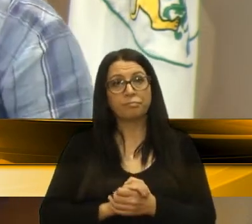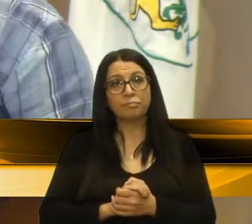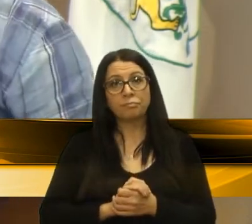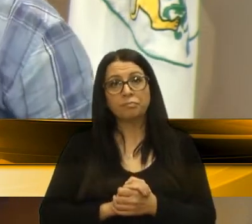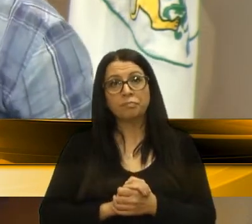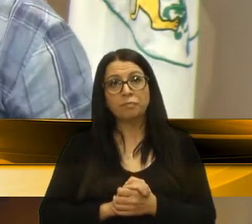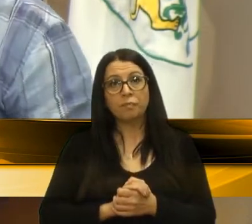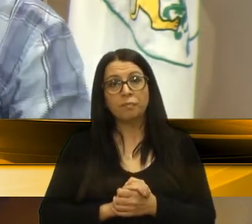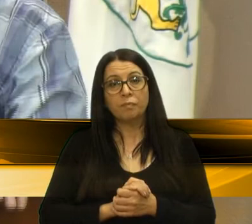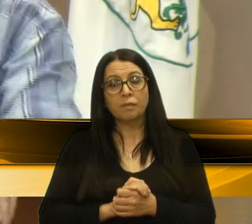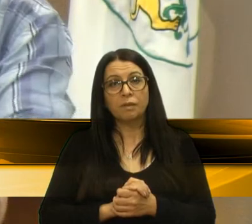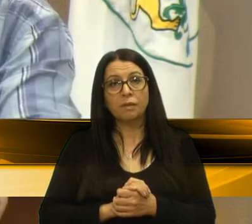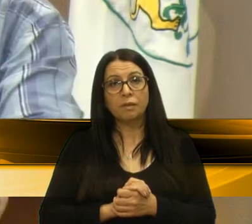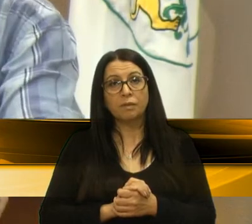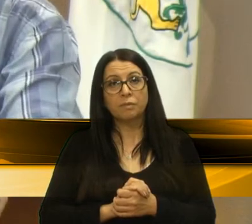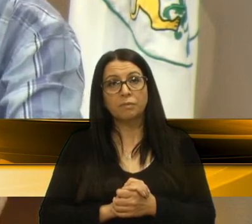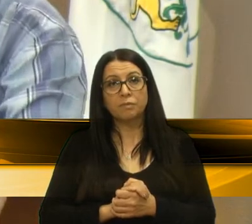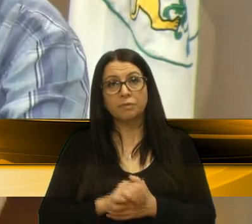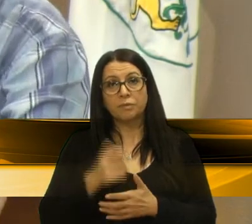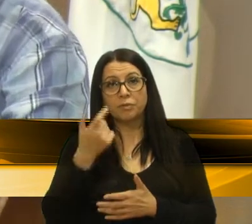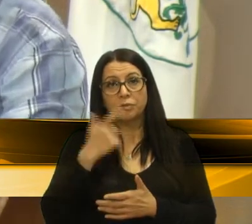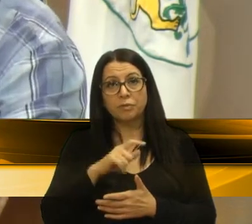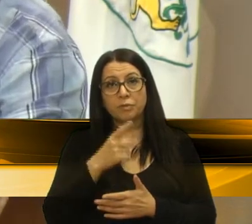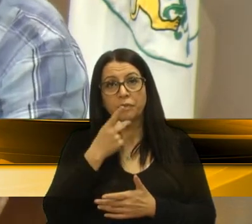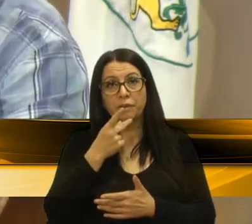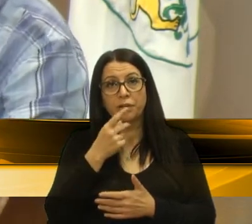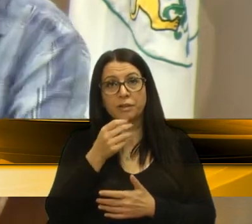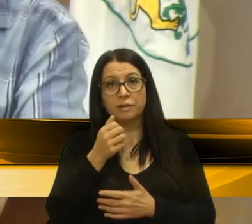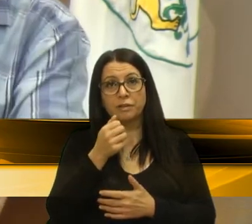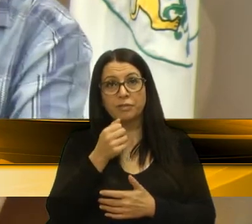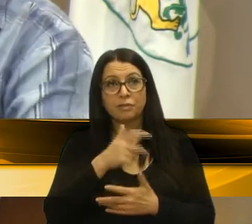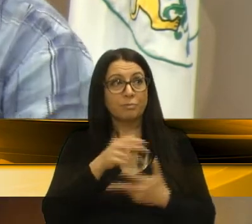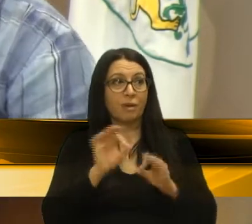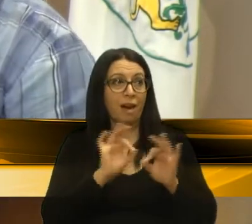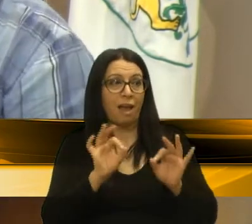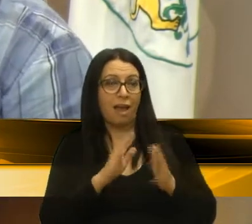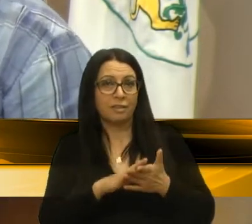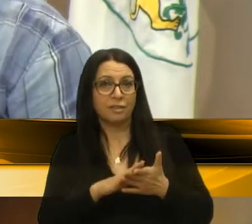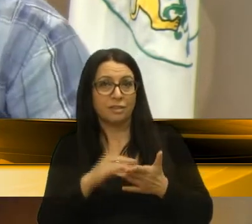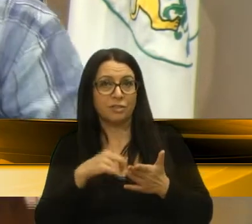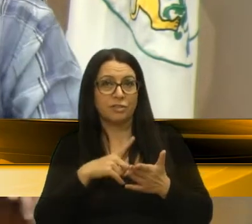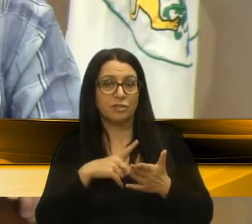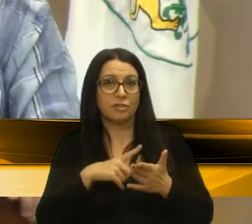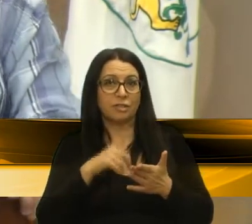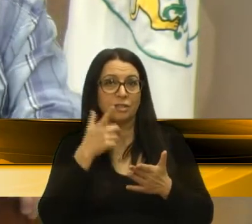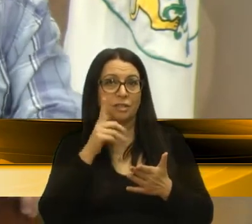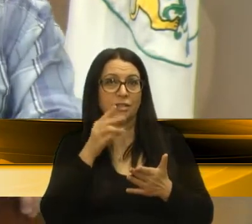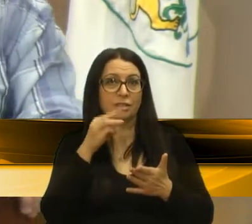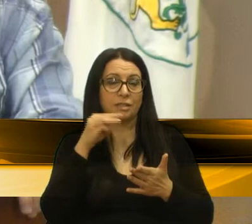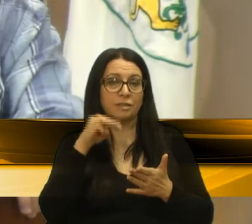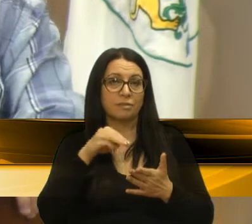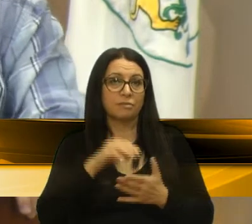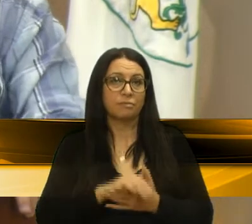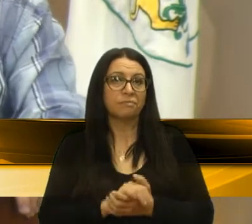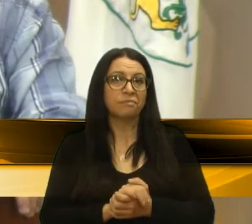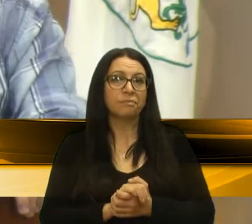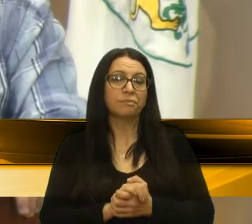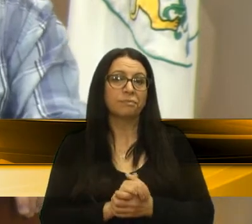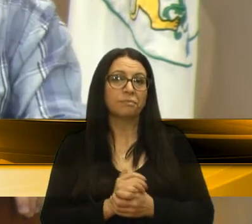é eu achei que tava falando de graça guiné já tinha ganho três minutos aqui né